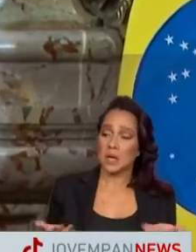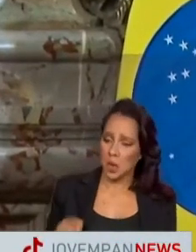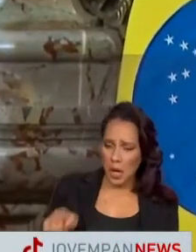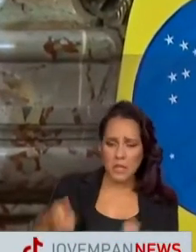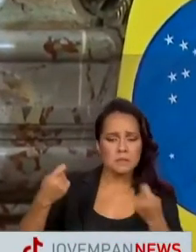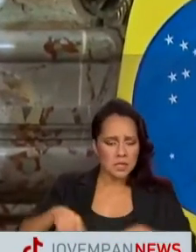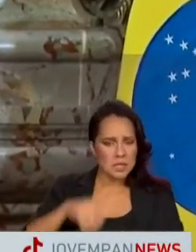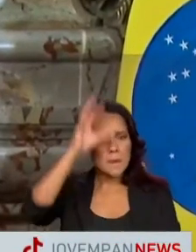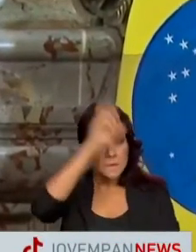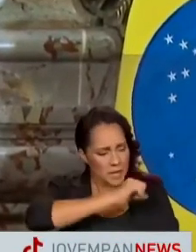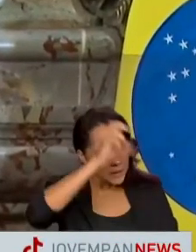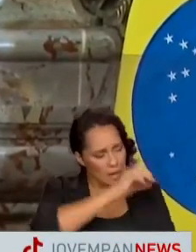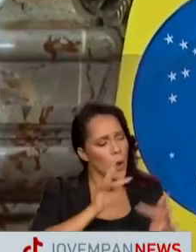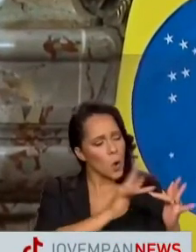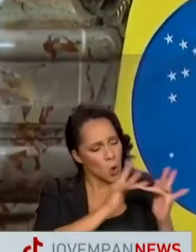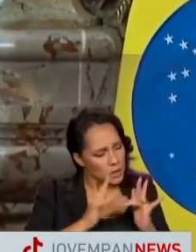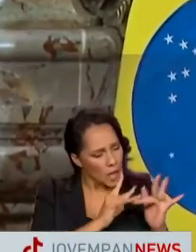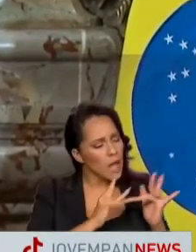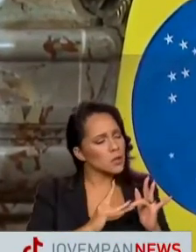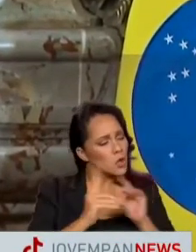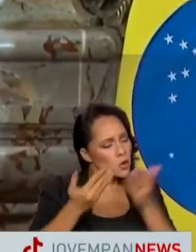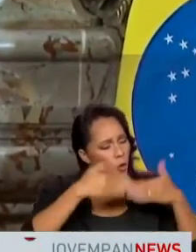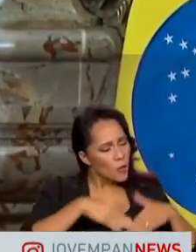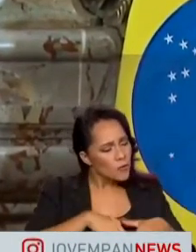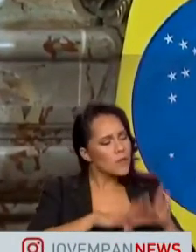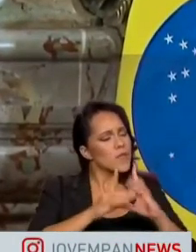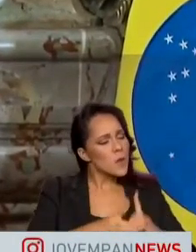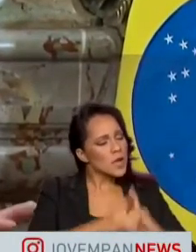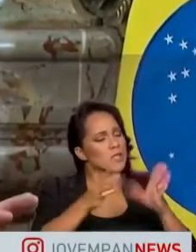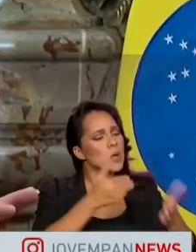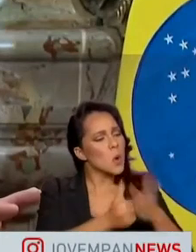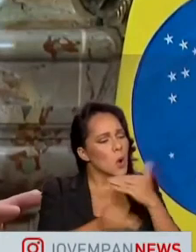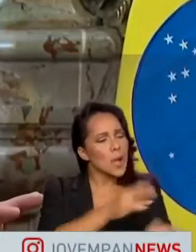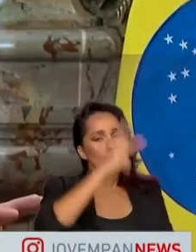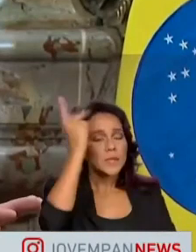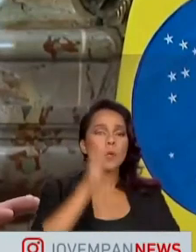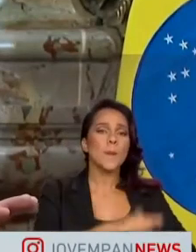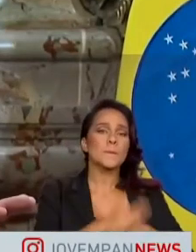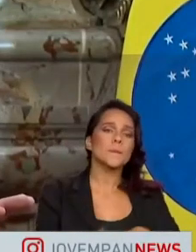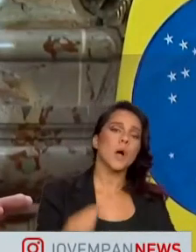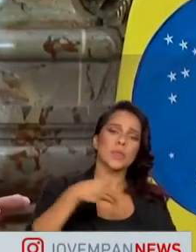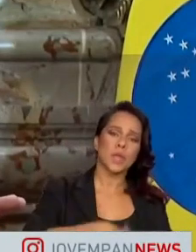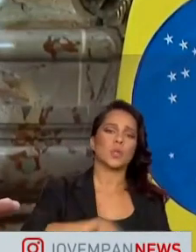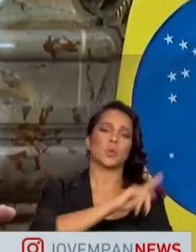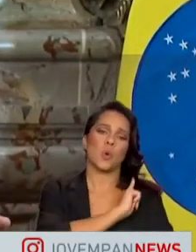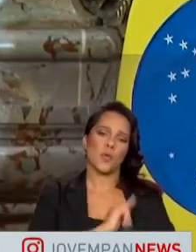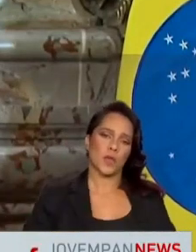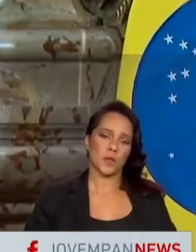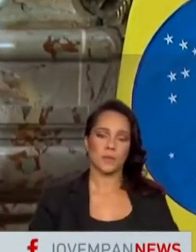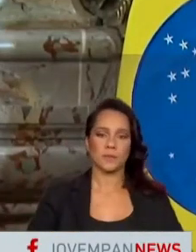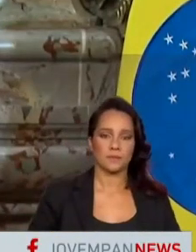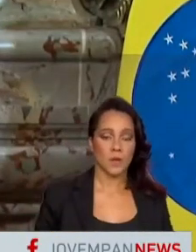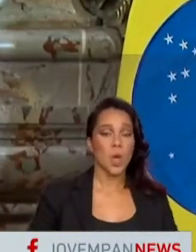eles precisam aprender a conviver democraticamente... Por com tanto, qualquer pessoa que esteja no governo... Devem aprender a conviver democraticamente...